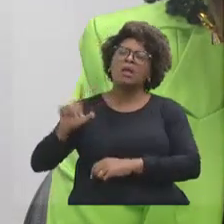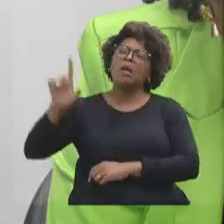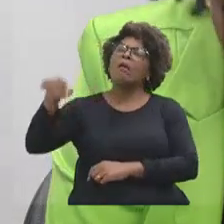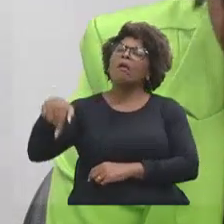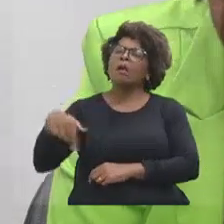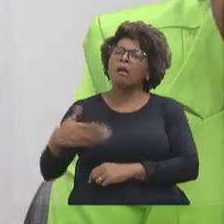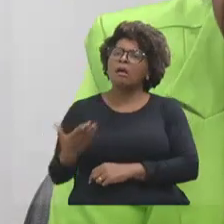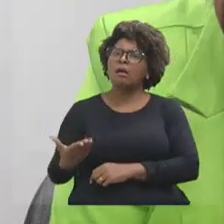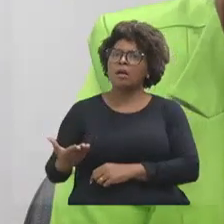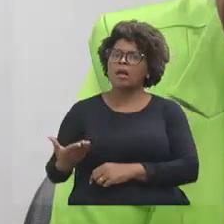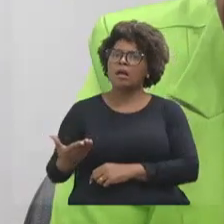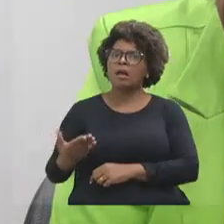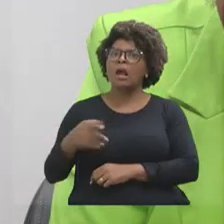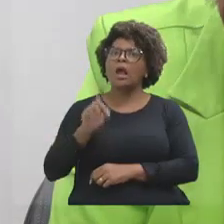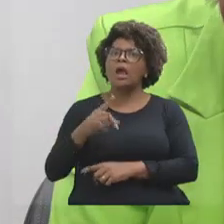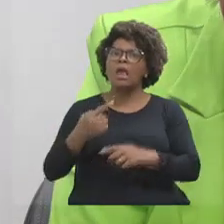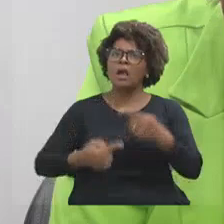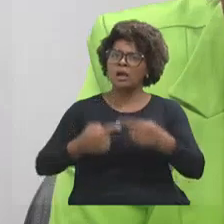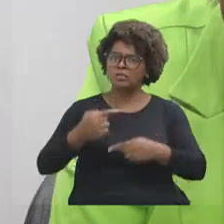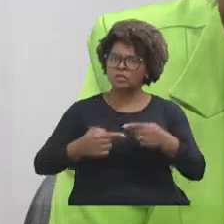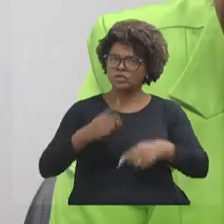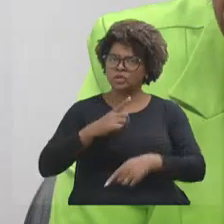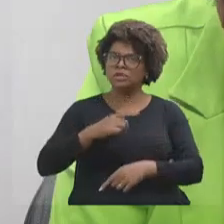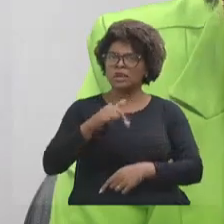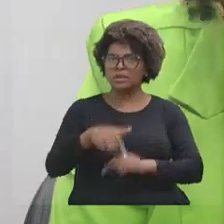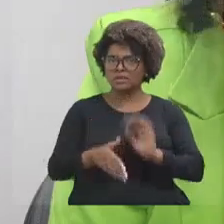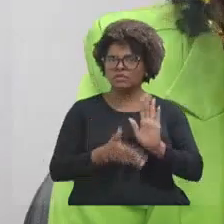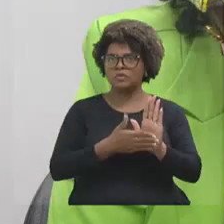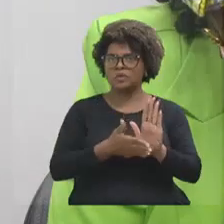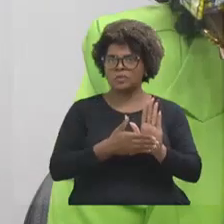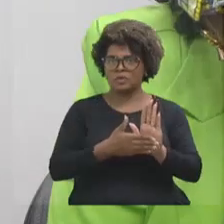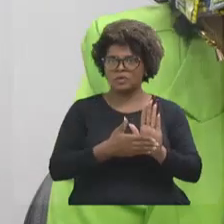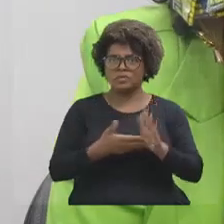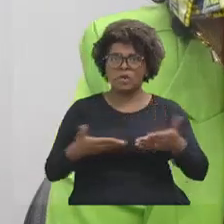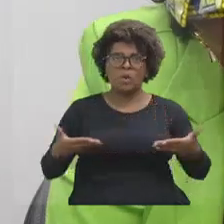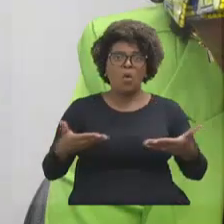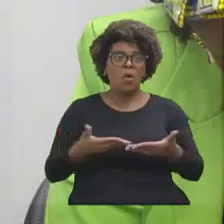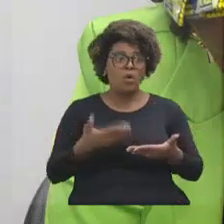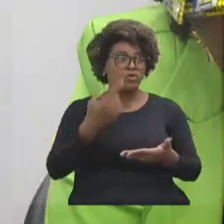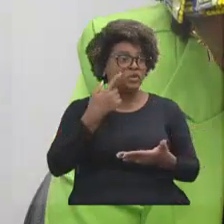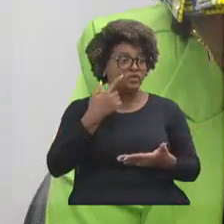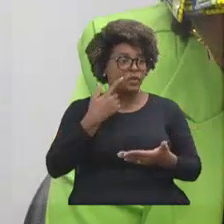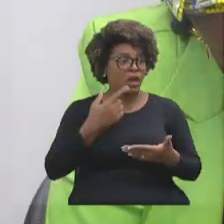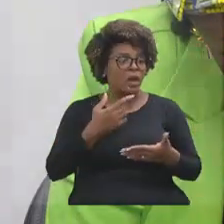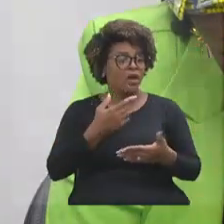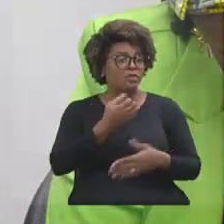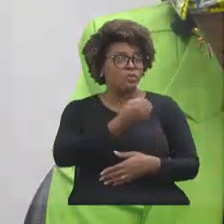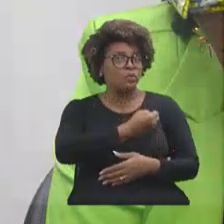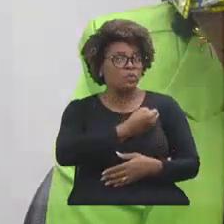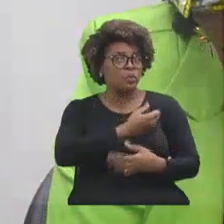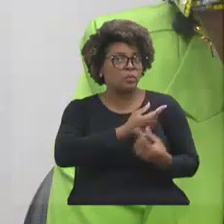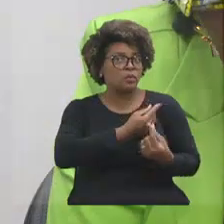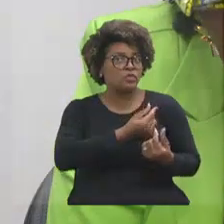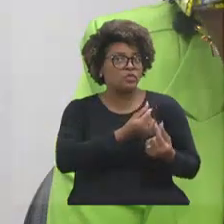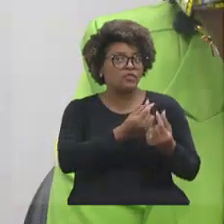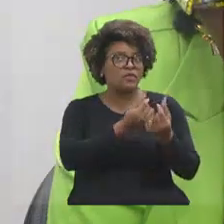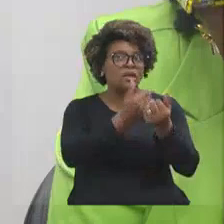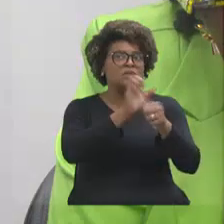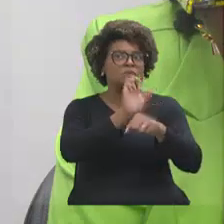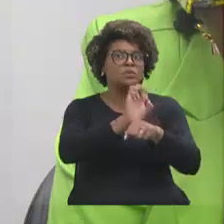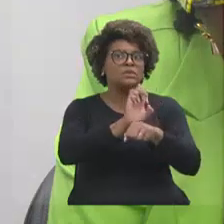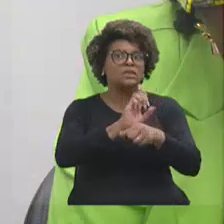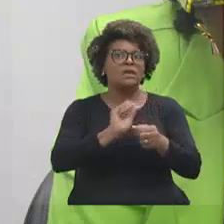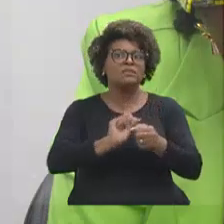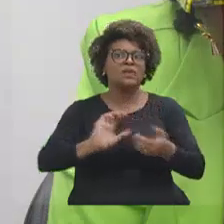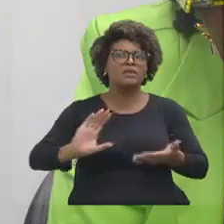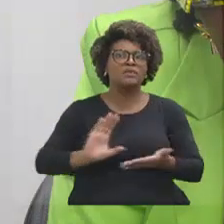vereador prefeito acho que essa é a política que nós temos aqui e hoje ver os números financeiros né que a o Estado está investindo na área da saúde